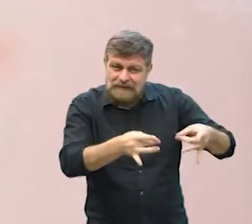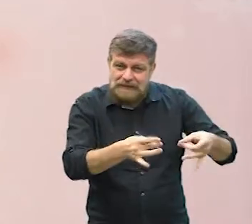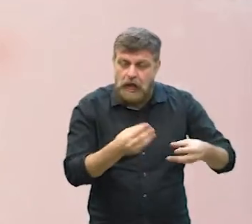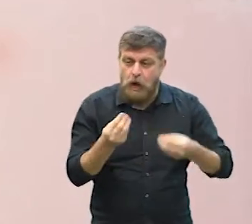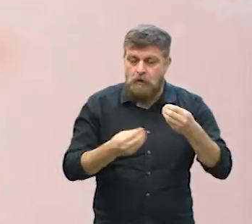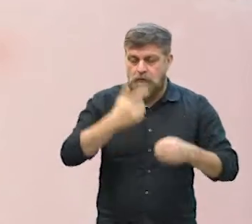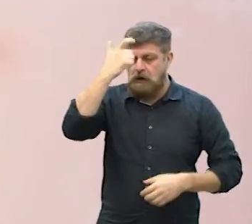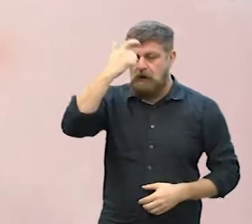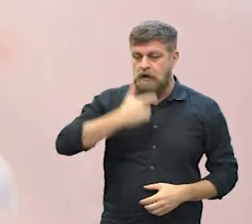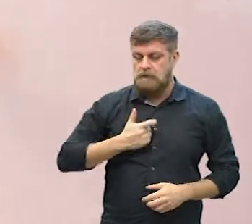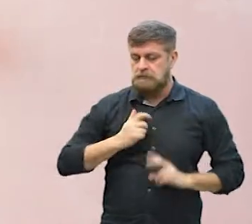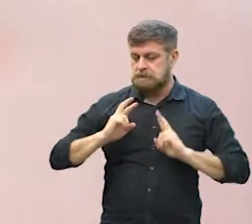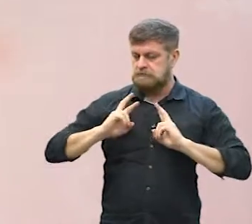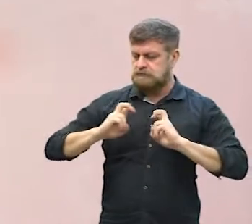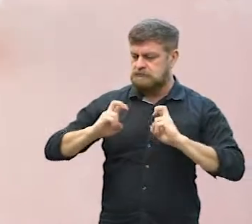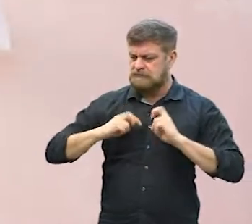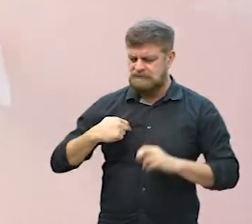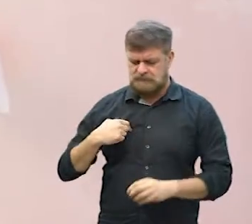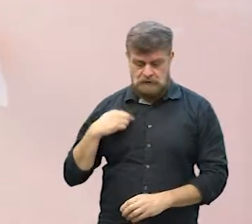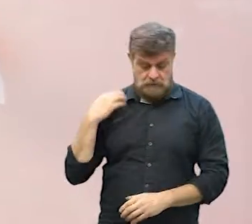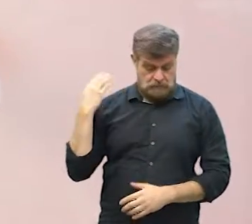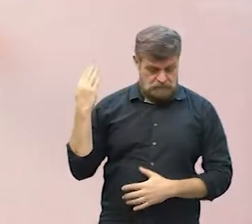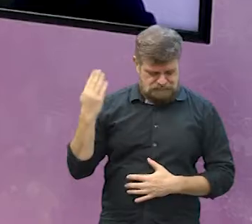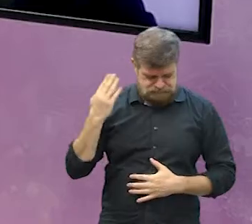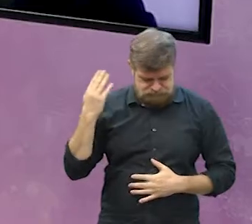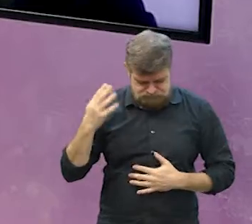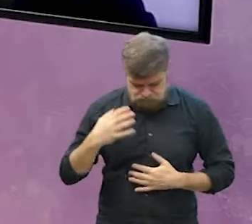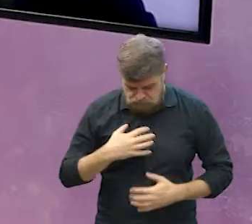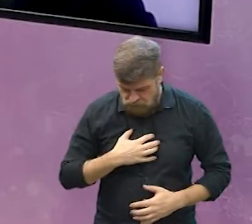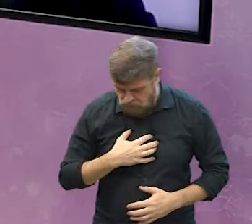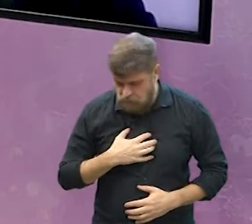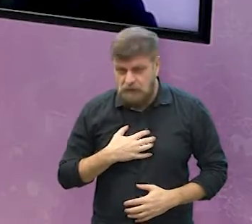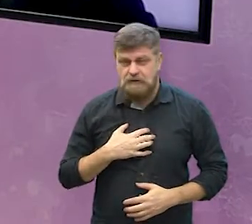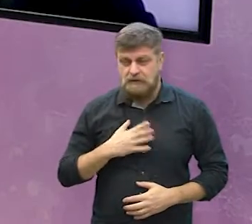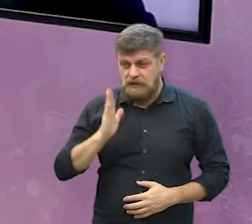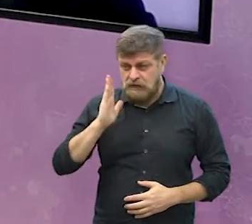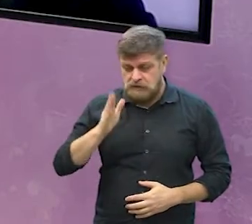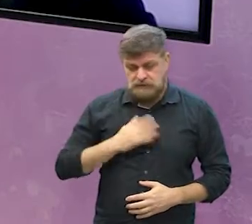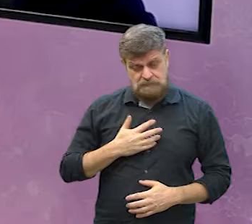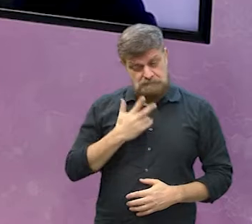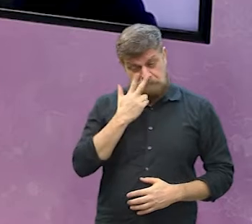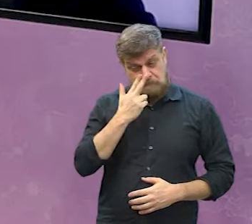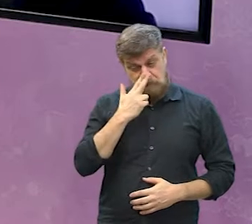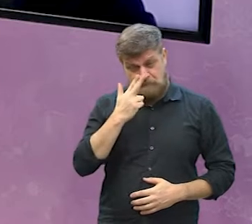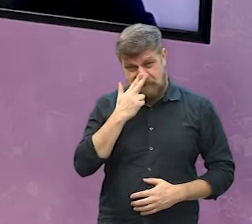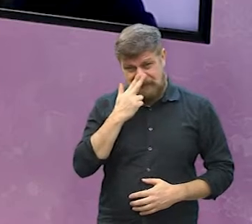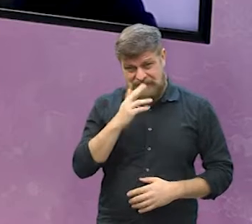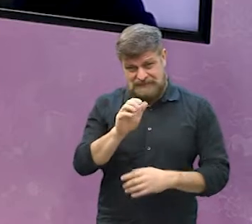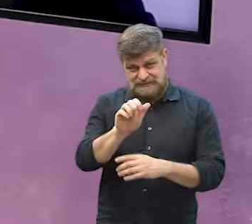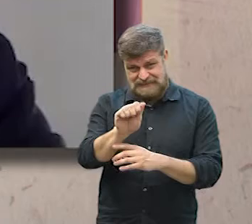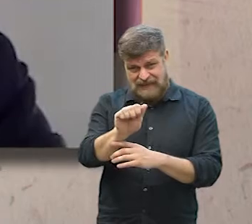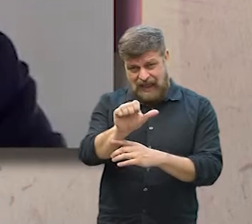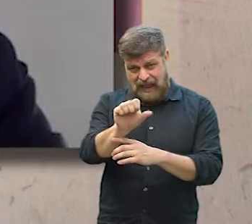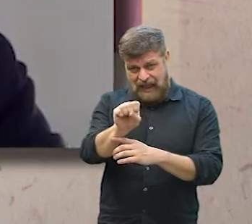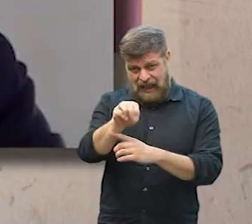mais, doutor. A pessoa se sentiu mal, normalmente já suspeita que seja asma ou